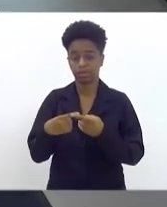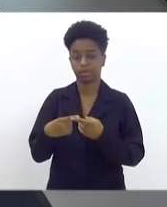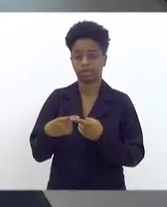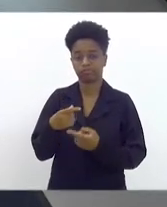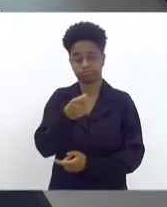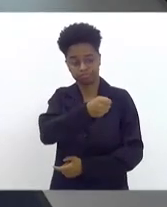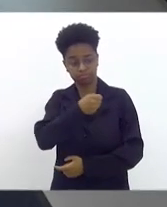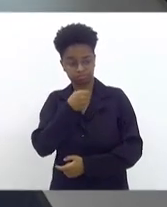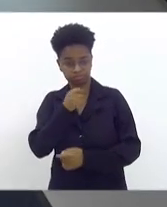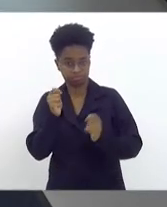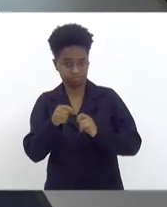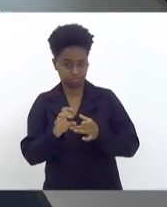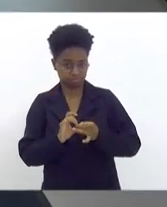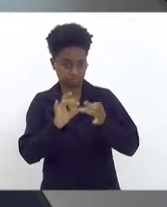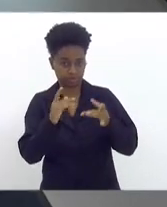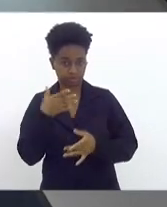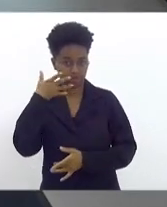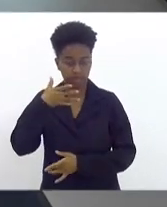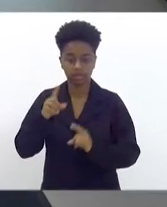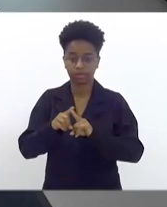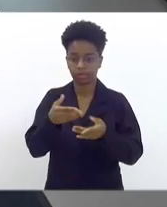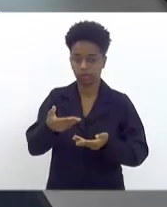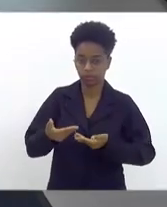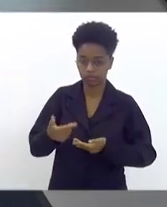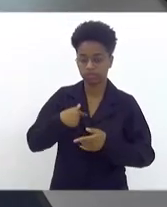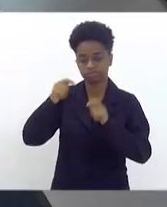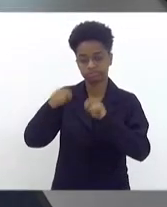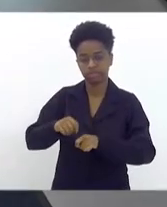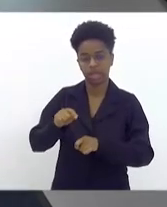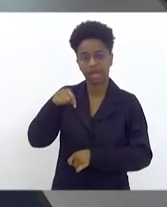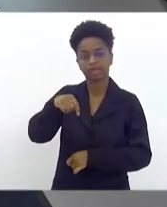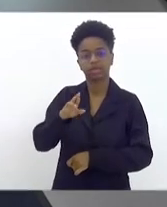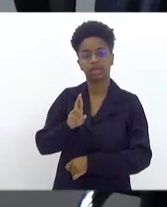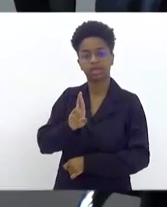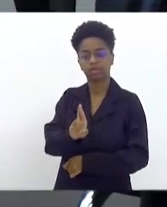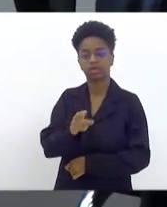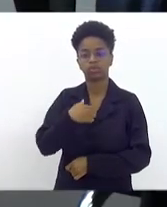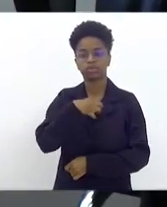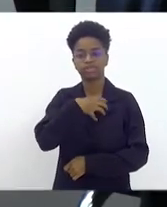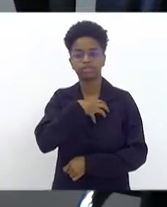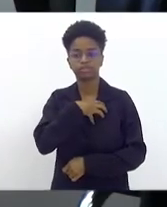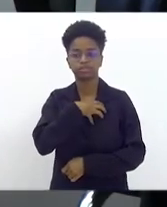pelo convite e a possibilidade de estar aqui representando. Me sinto